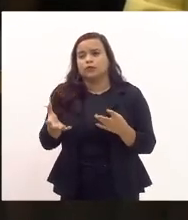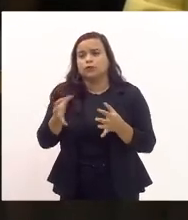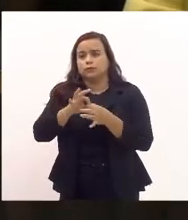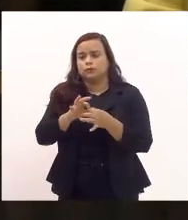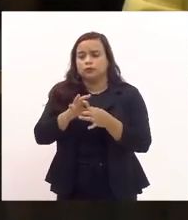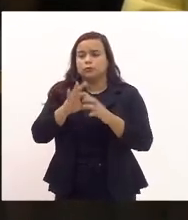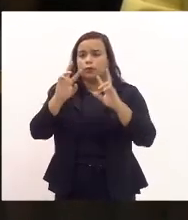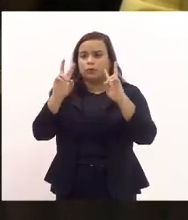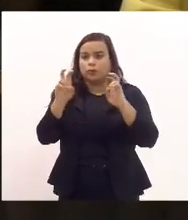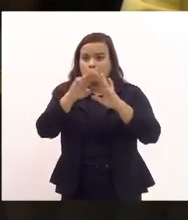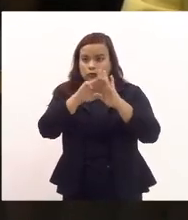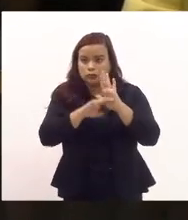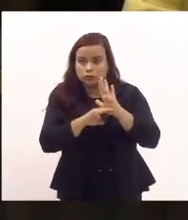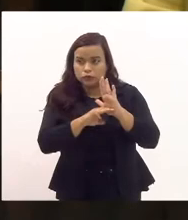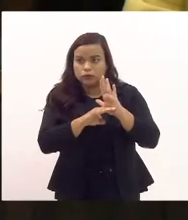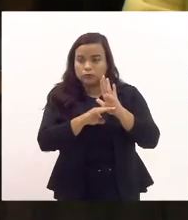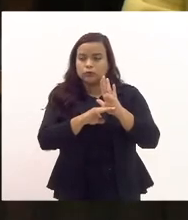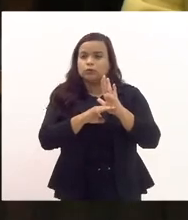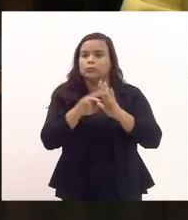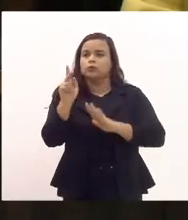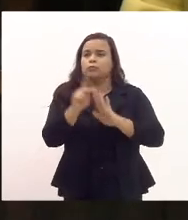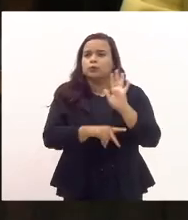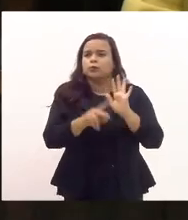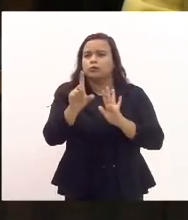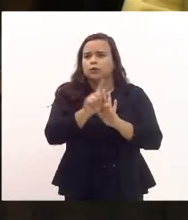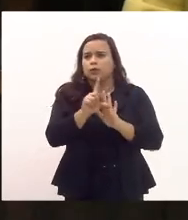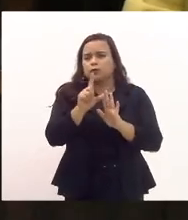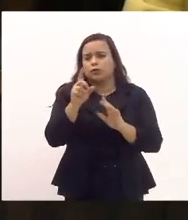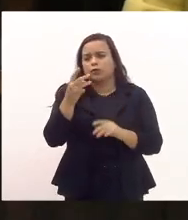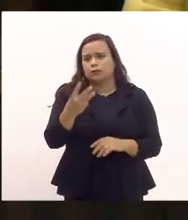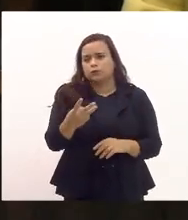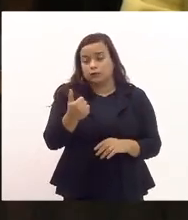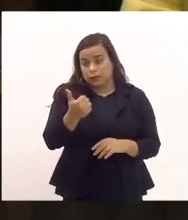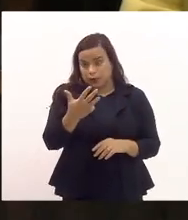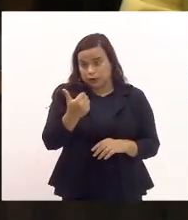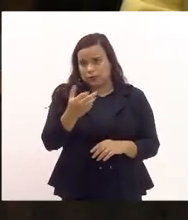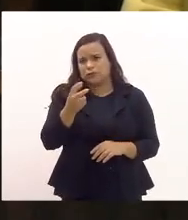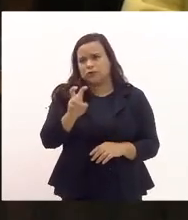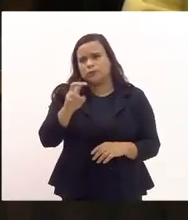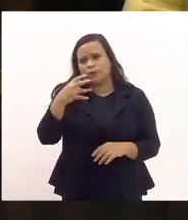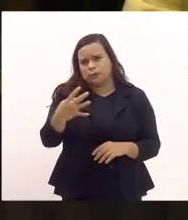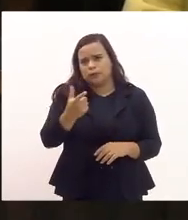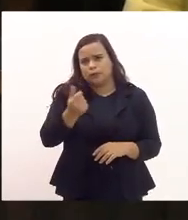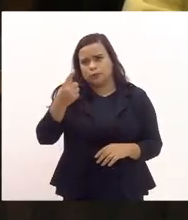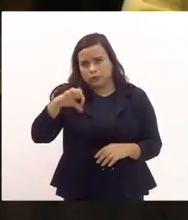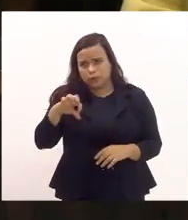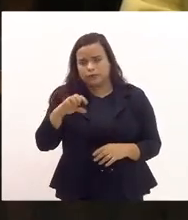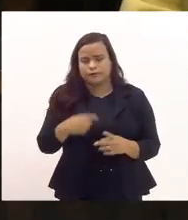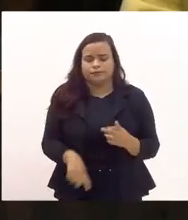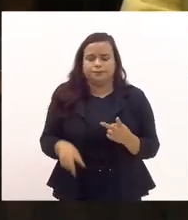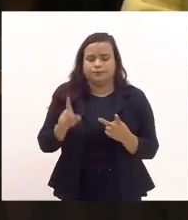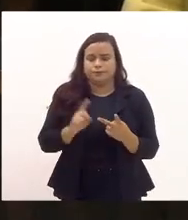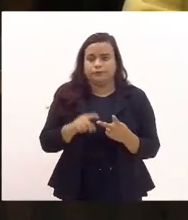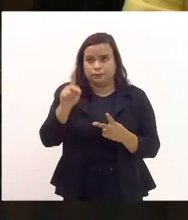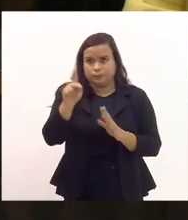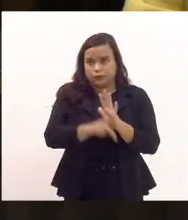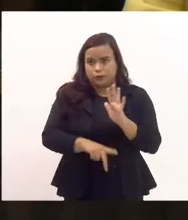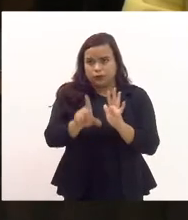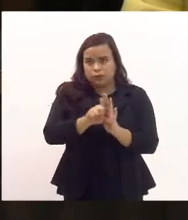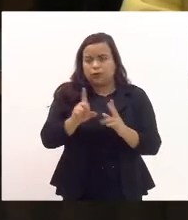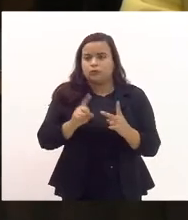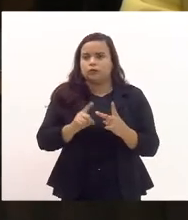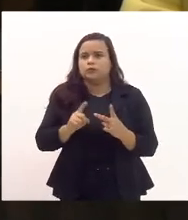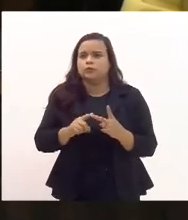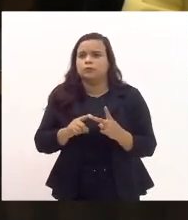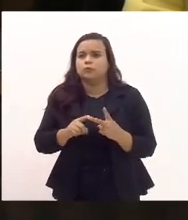dos seguintes projetos projetos de lei nº 13:54 de 19 e projeto